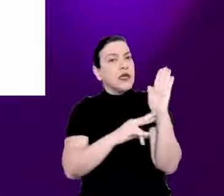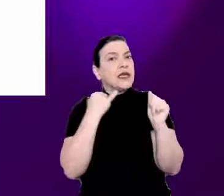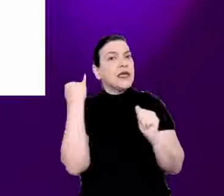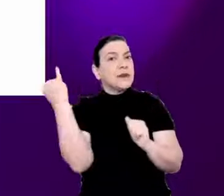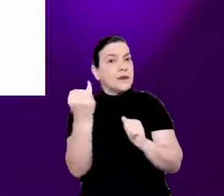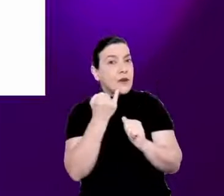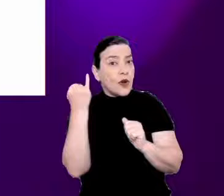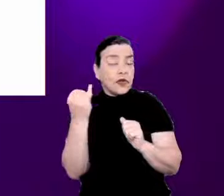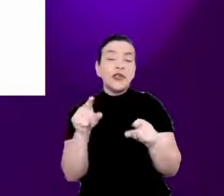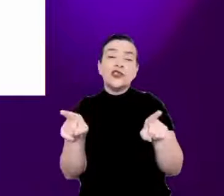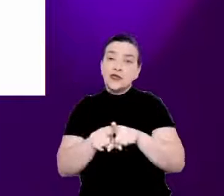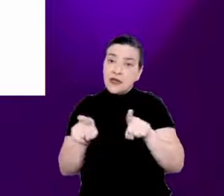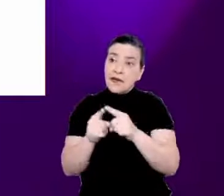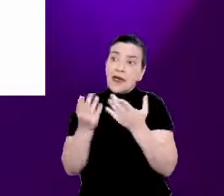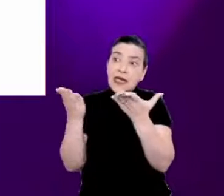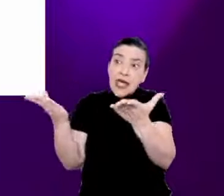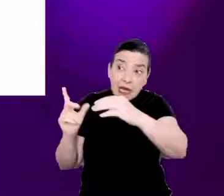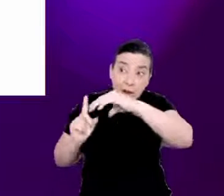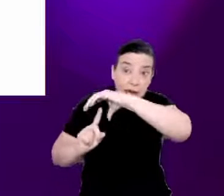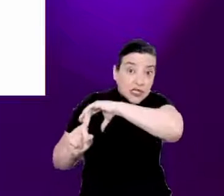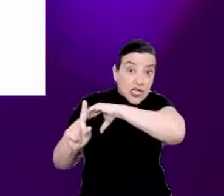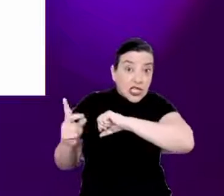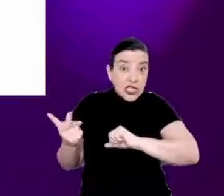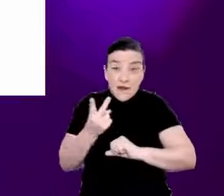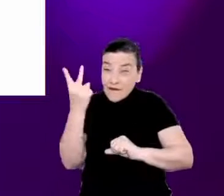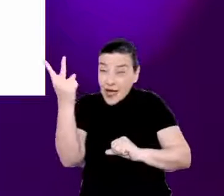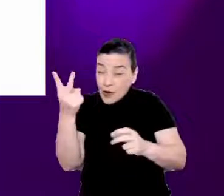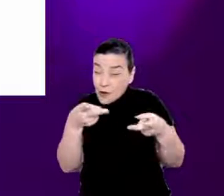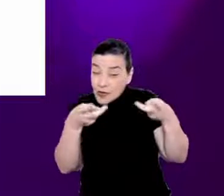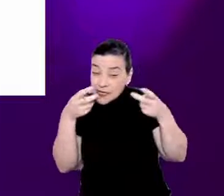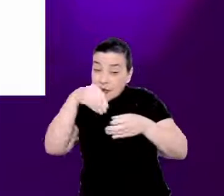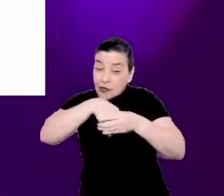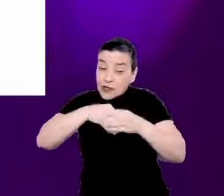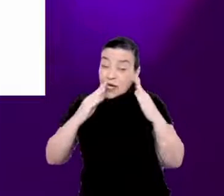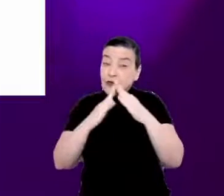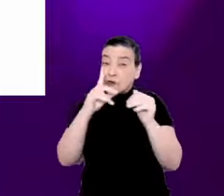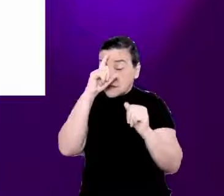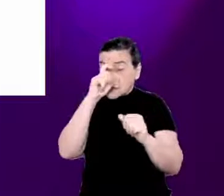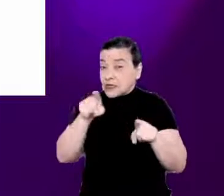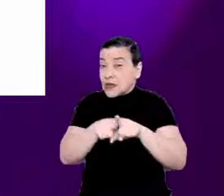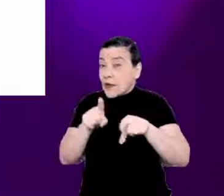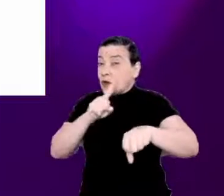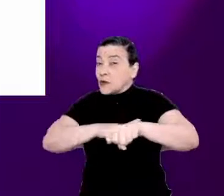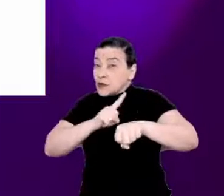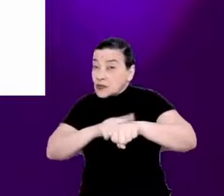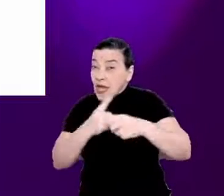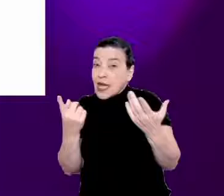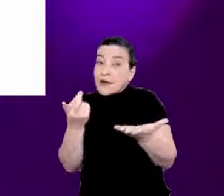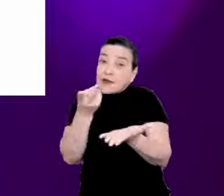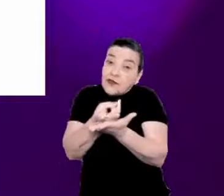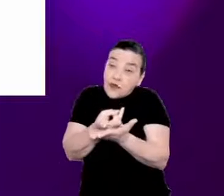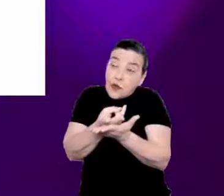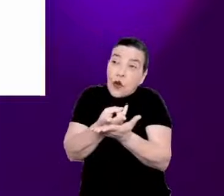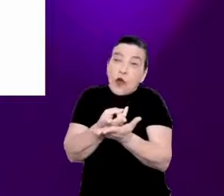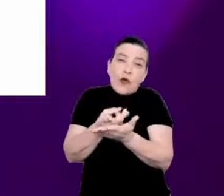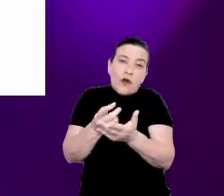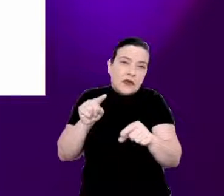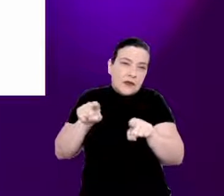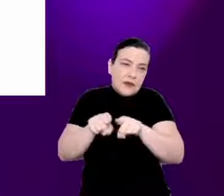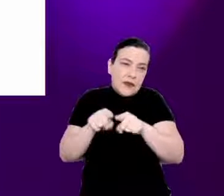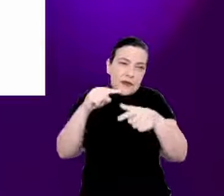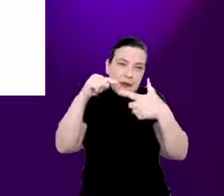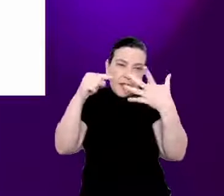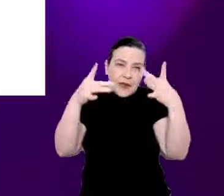baseada em valor também, para que eles possam otimizar os seus tempos, o tempo médio de internação e todos os... Aqui